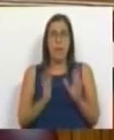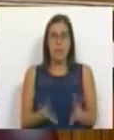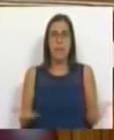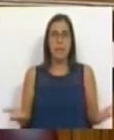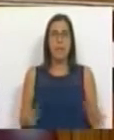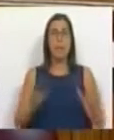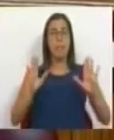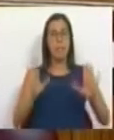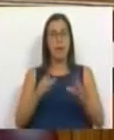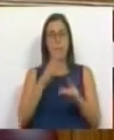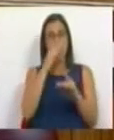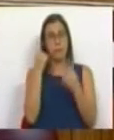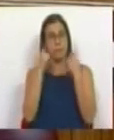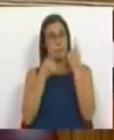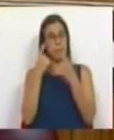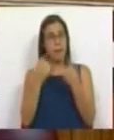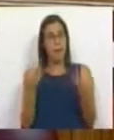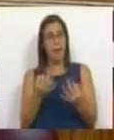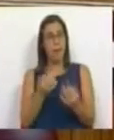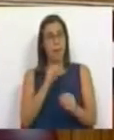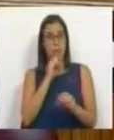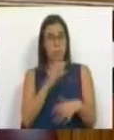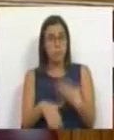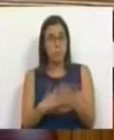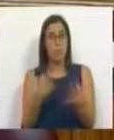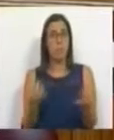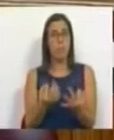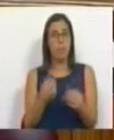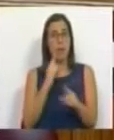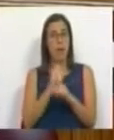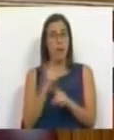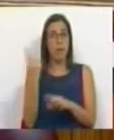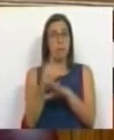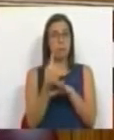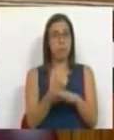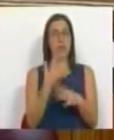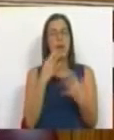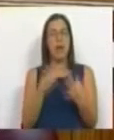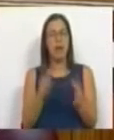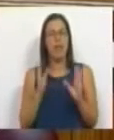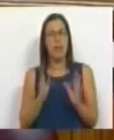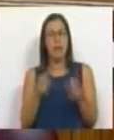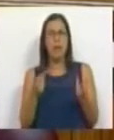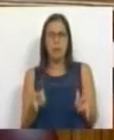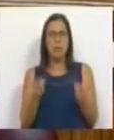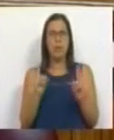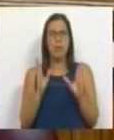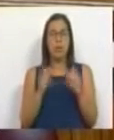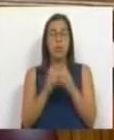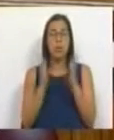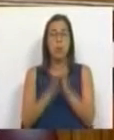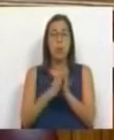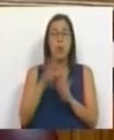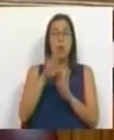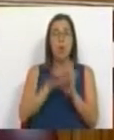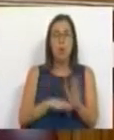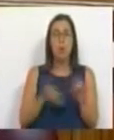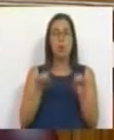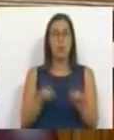mas concluindo-se que a viabilidade da utilização desses meios aéreos, naturalmente que devem ser disponibilizadas todas as